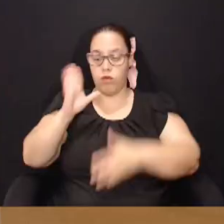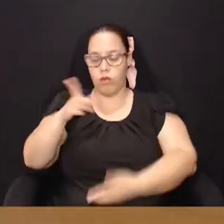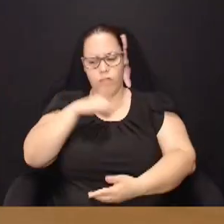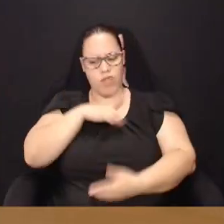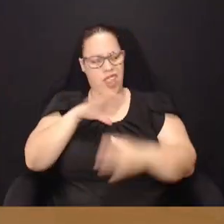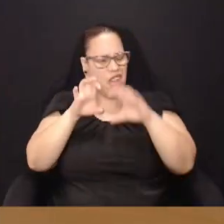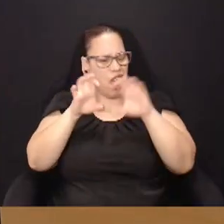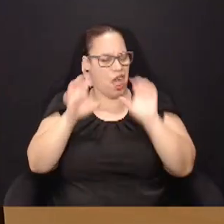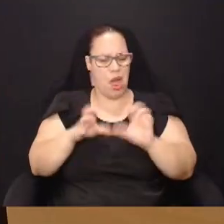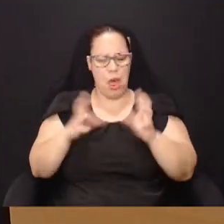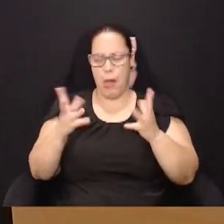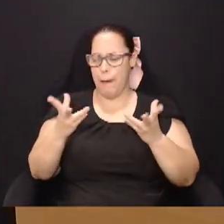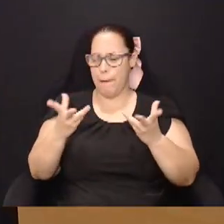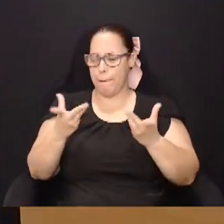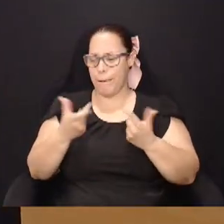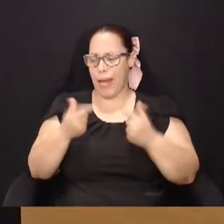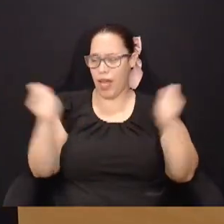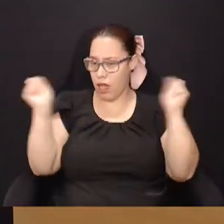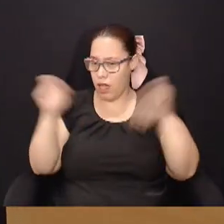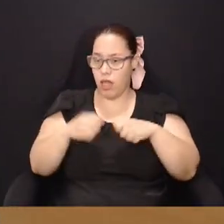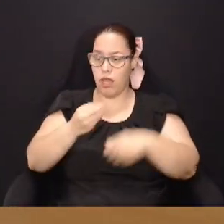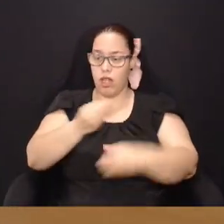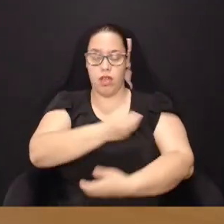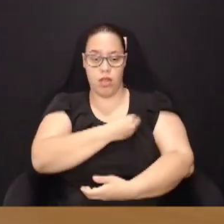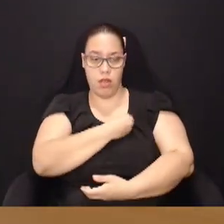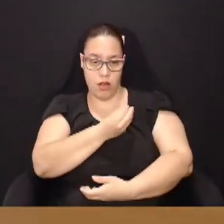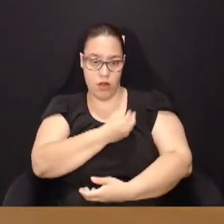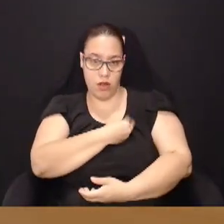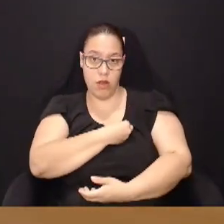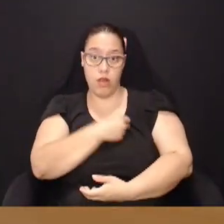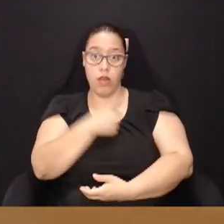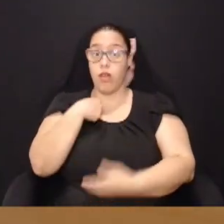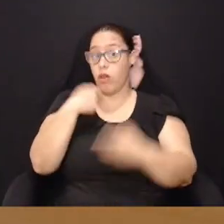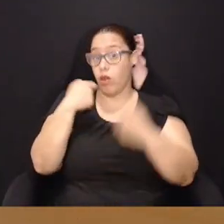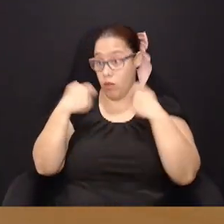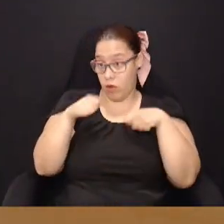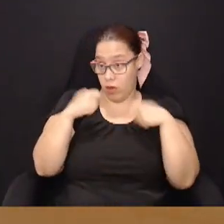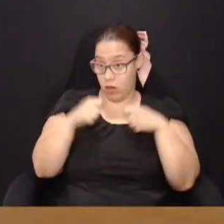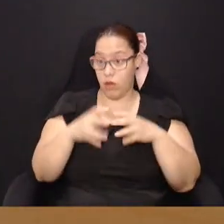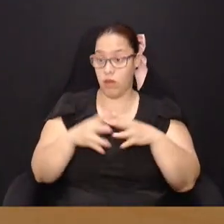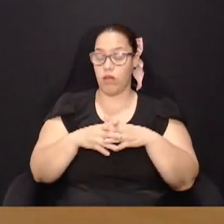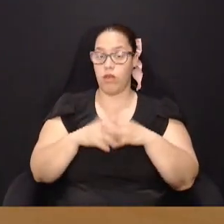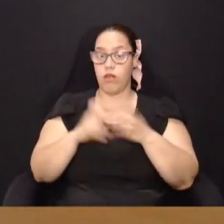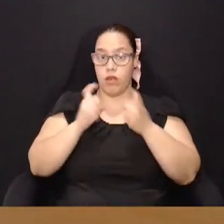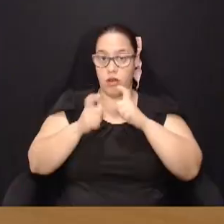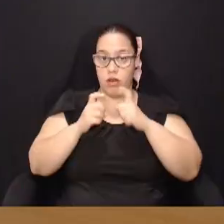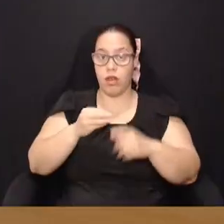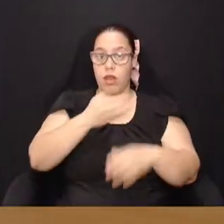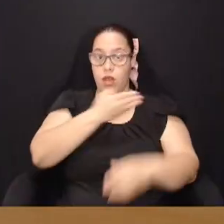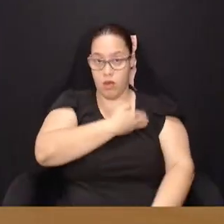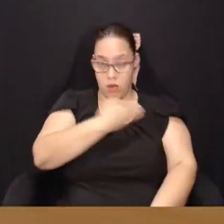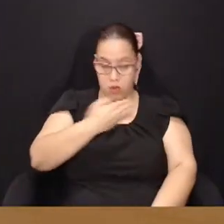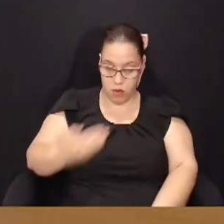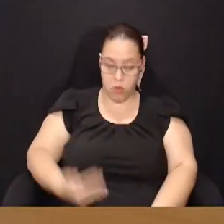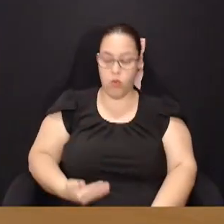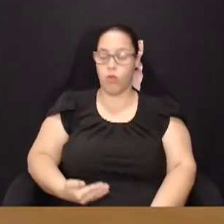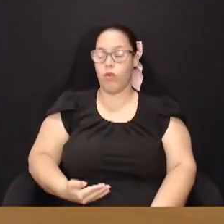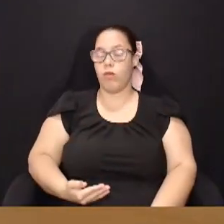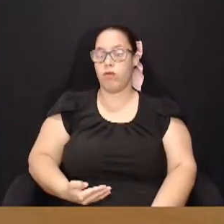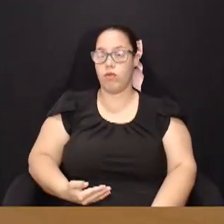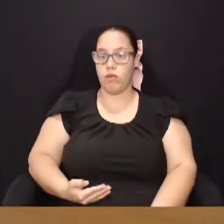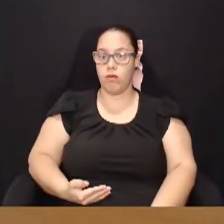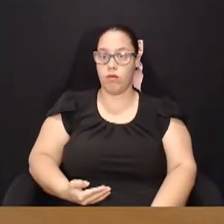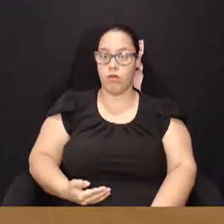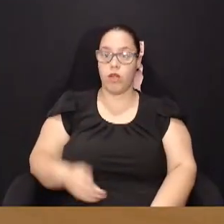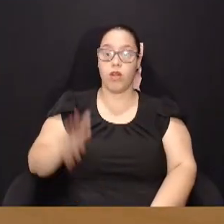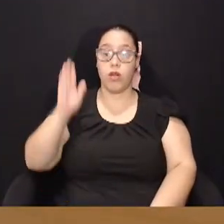Com possibilidade de transmissão ao vivo, isso nós precisamos porque a nossa sessão é pública, não é? E já acontece a transmissão ao vivo